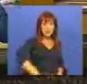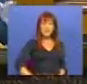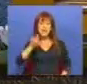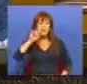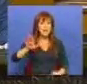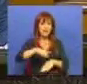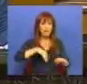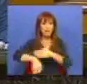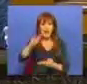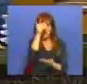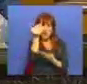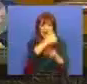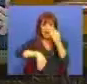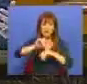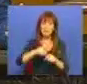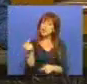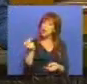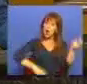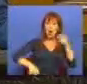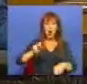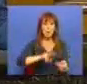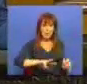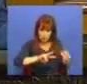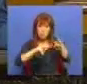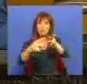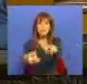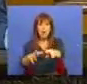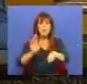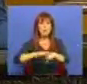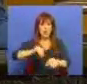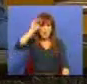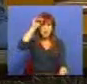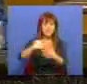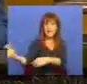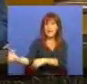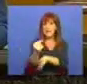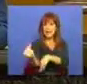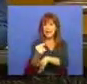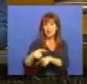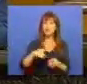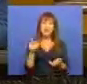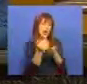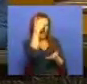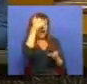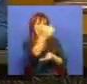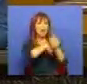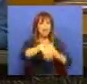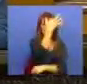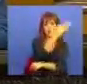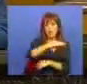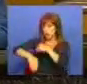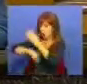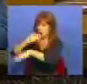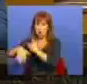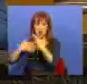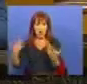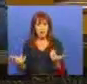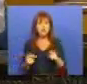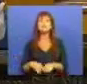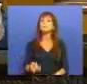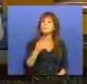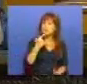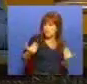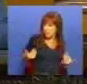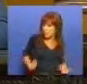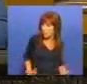o referendo. As circunstâncias alteraram-se com os resultados negativos nos referendos na França e na Holanda. Entendo